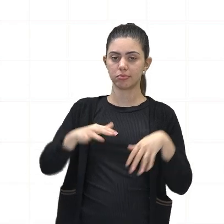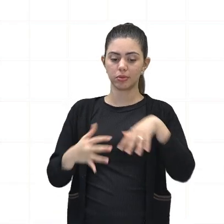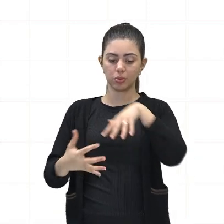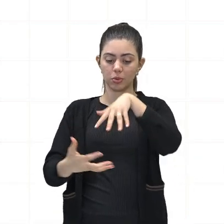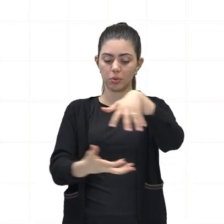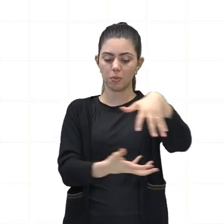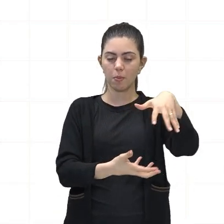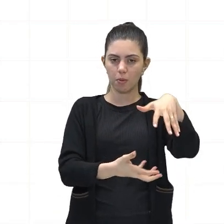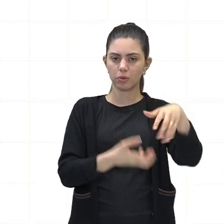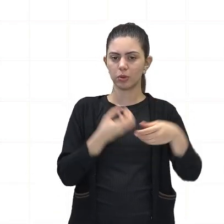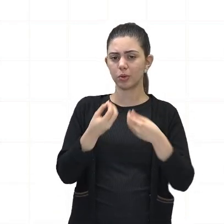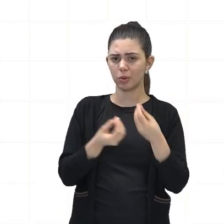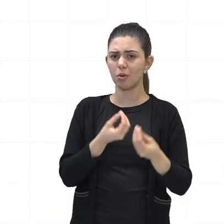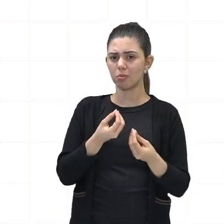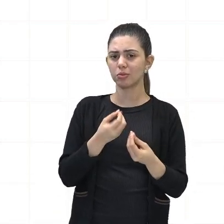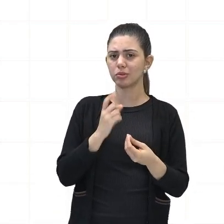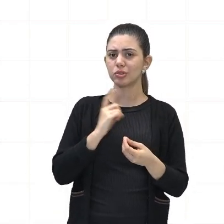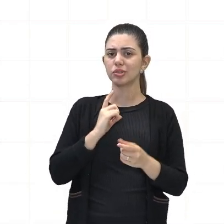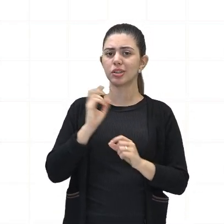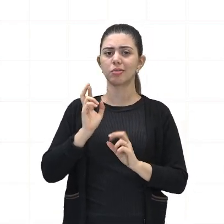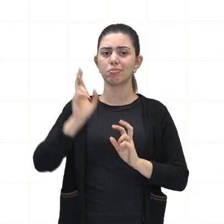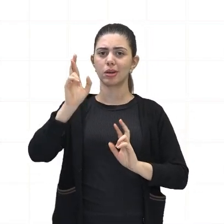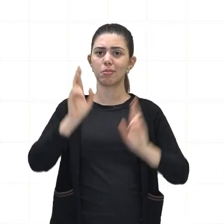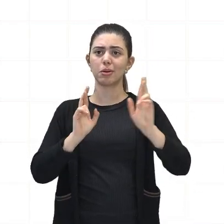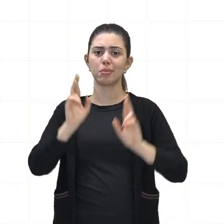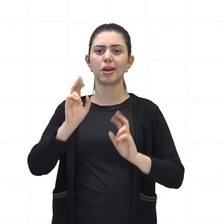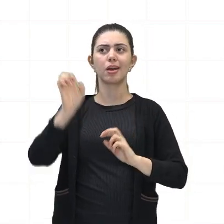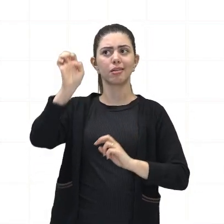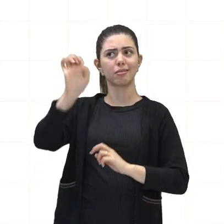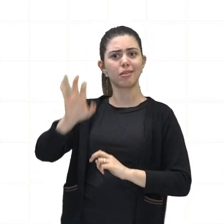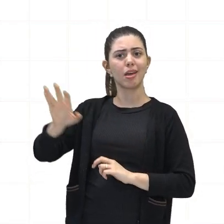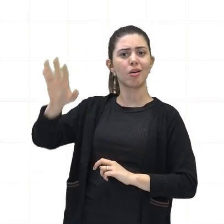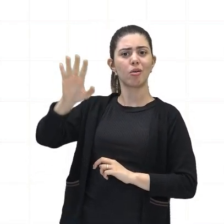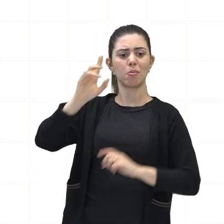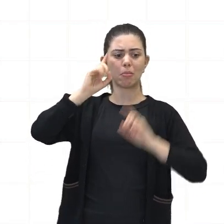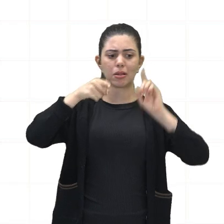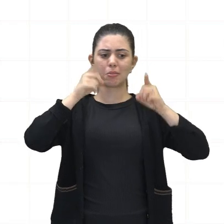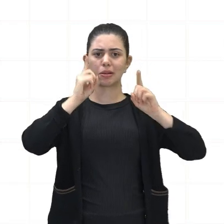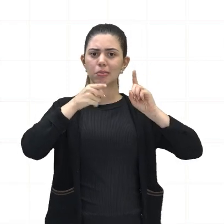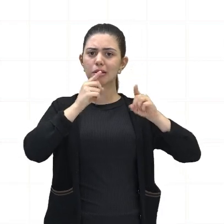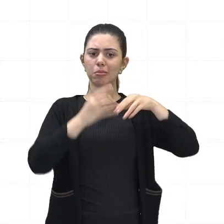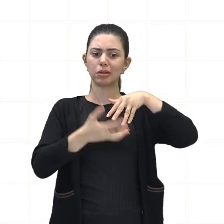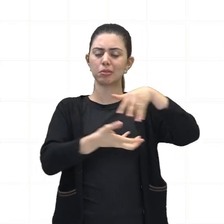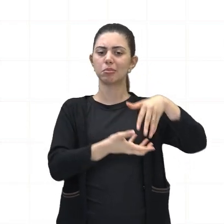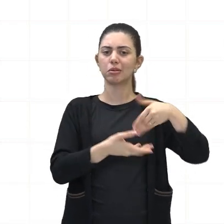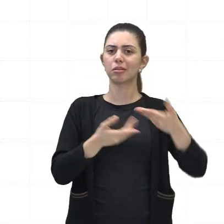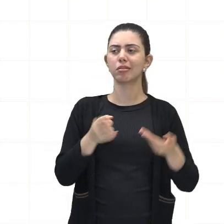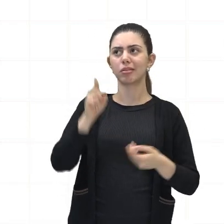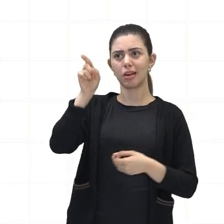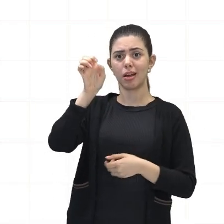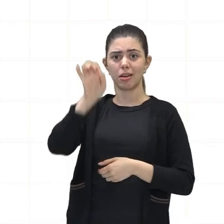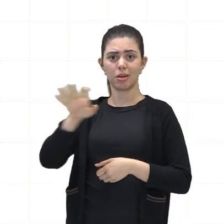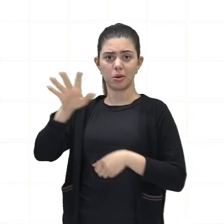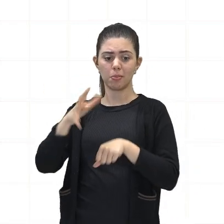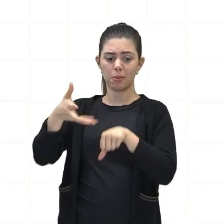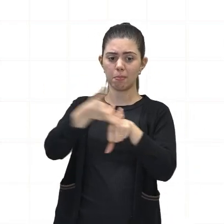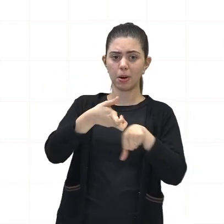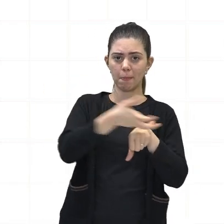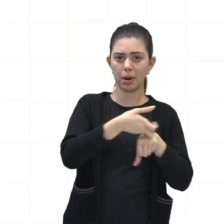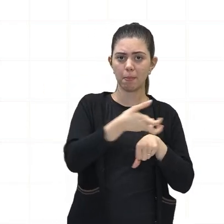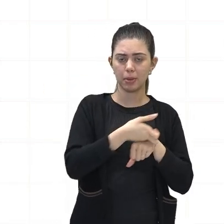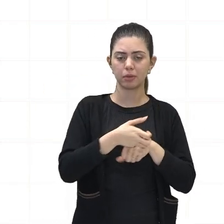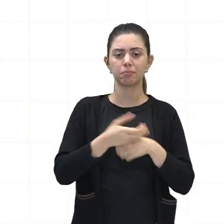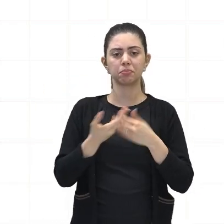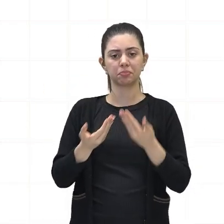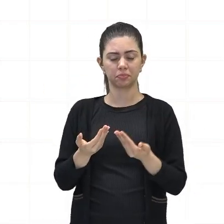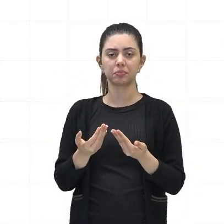um certo modo, ele era dominado pelos países europeus, né? São ditos colonizadores. Então, a partir do